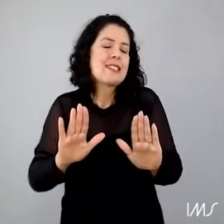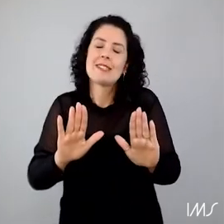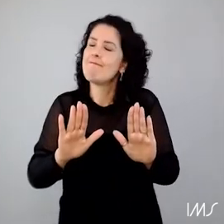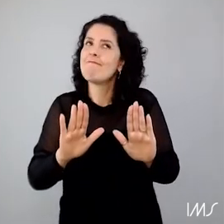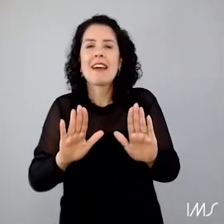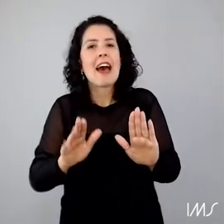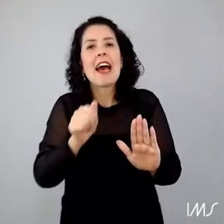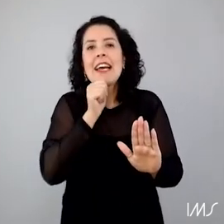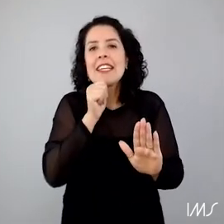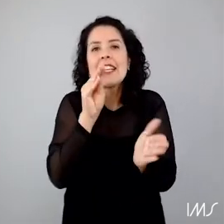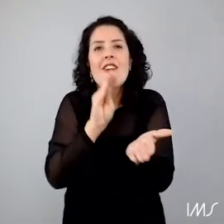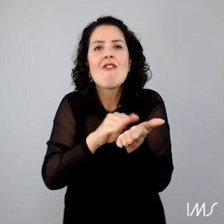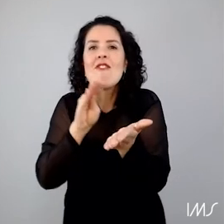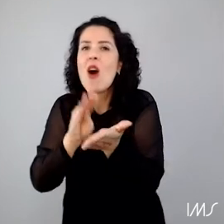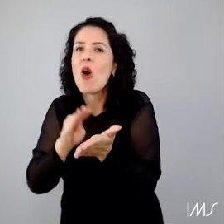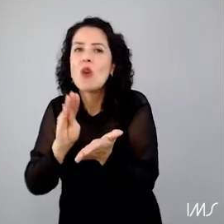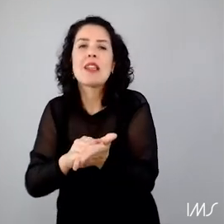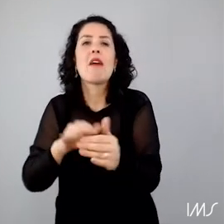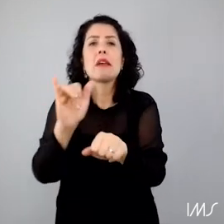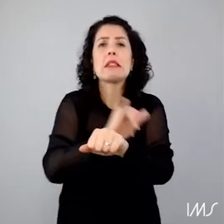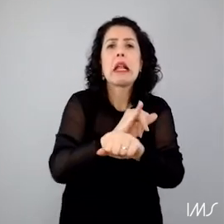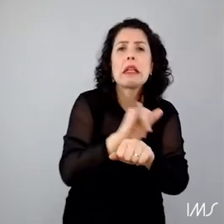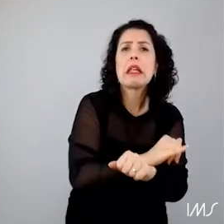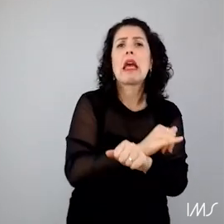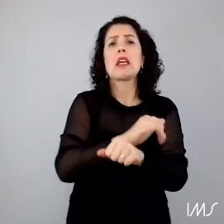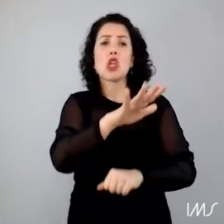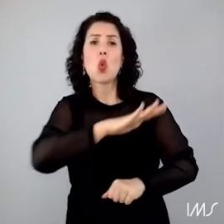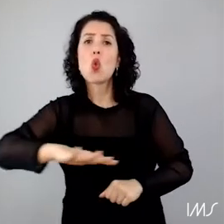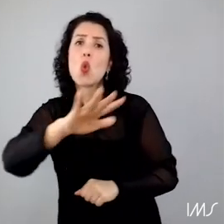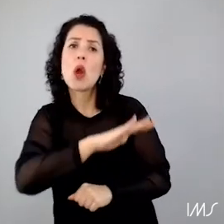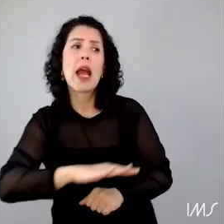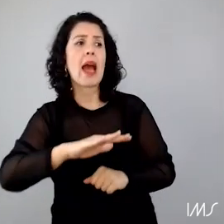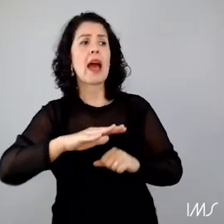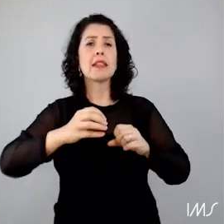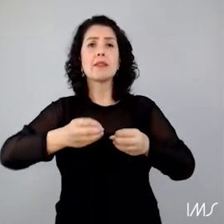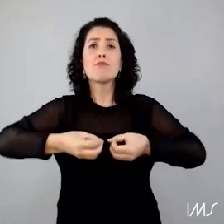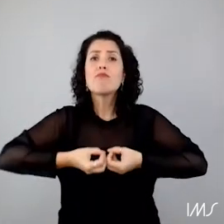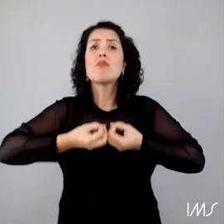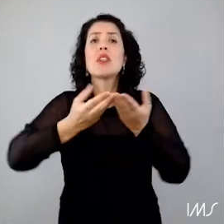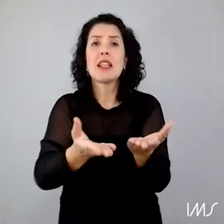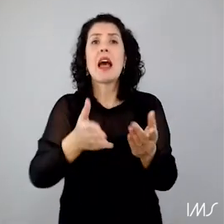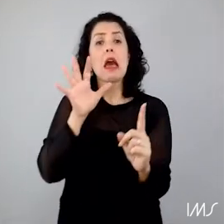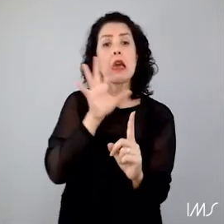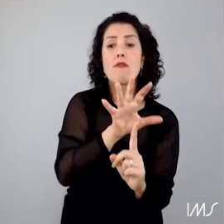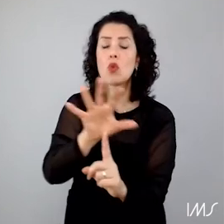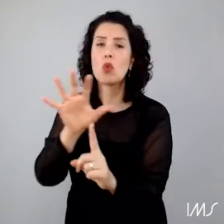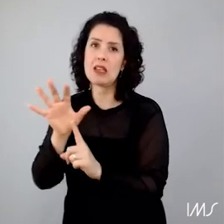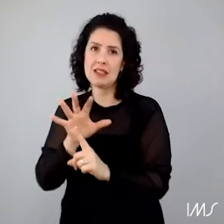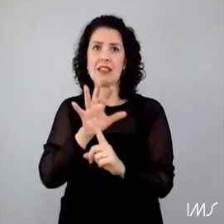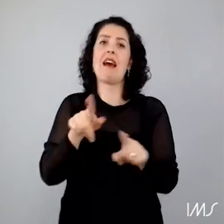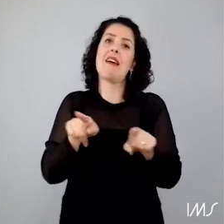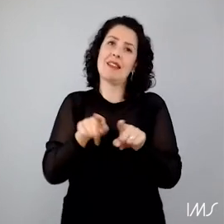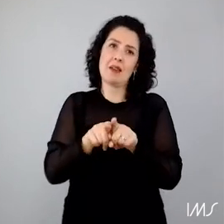não havia, de fato, canais que pudessem, de forma mais ampla, estruturar essas